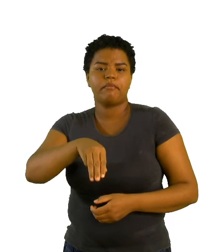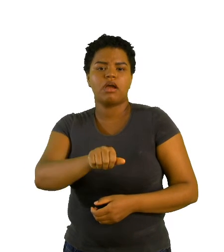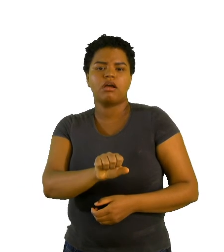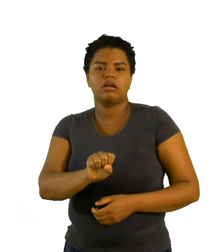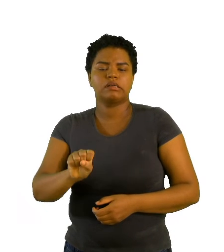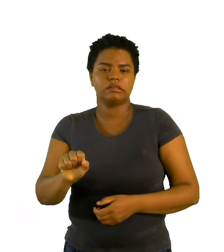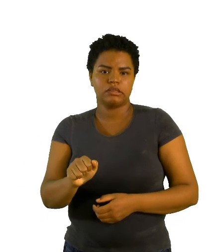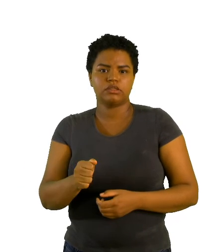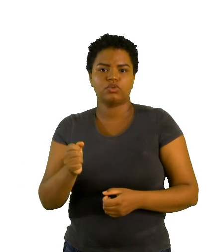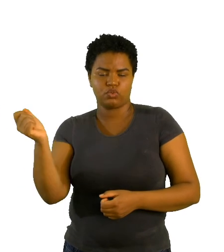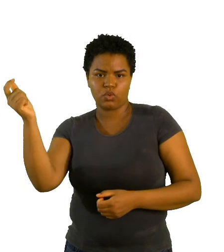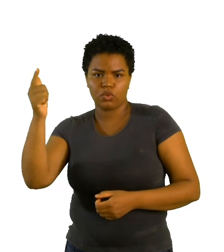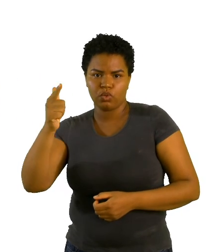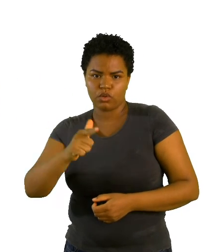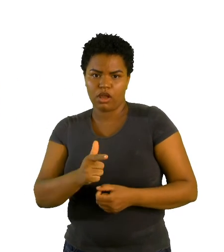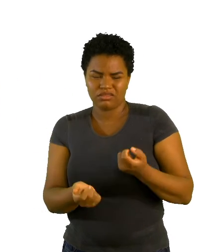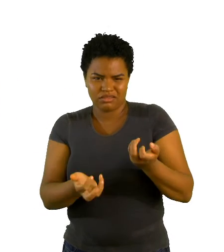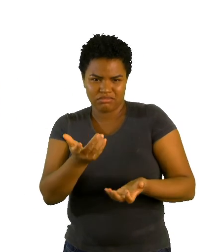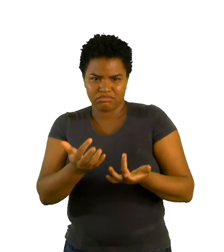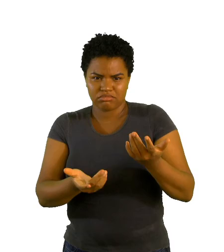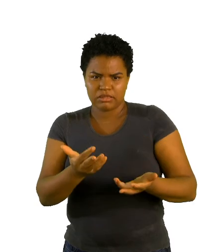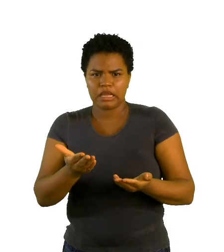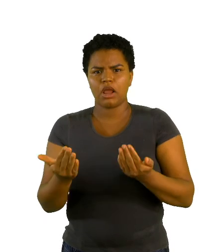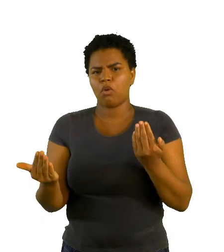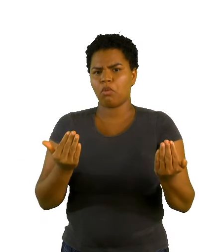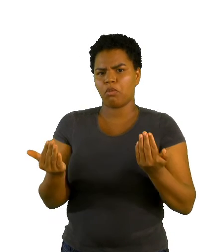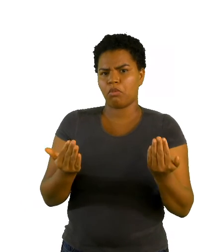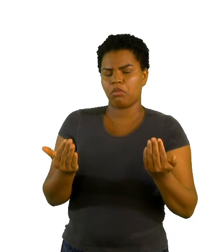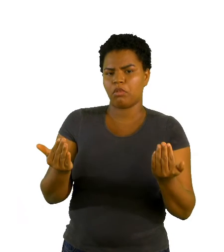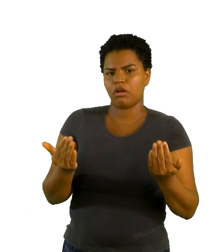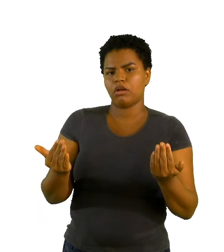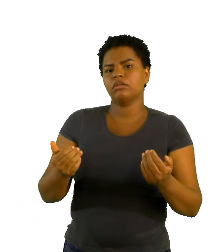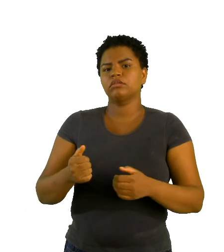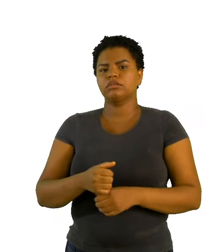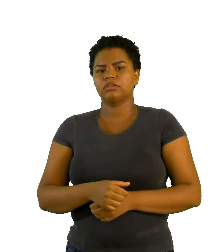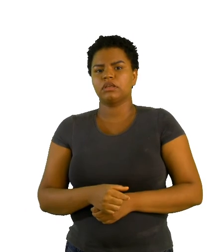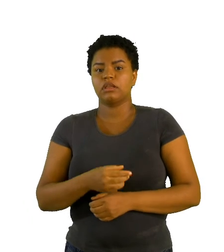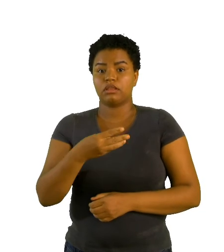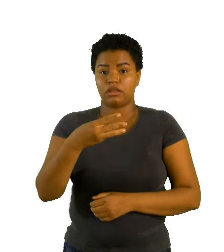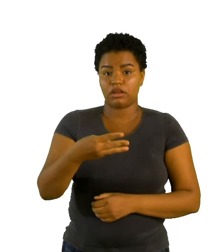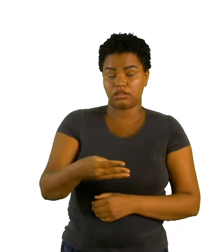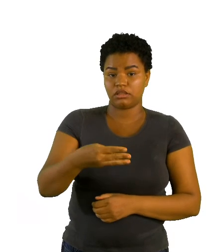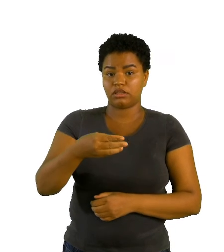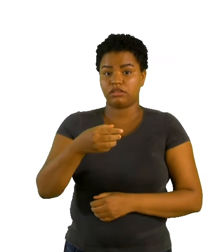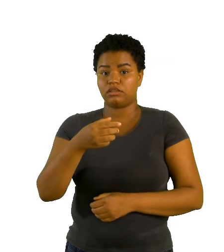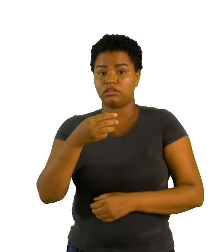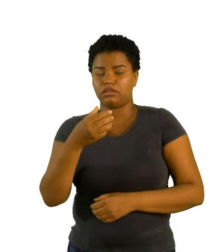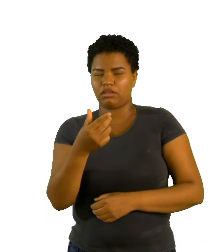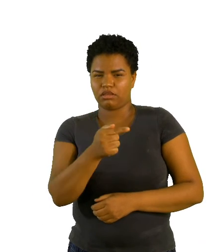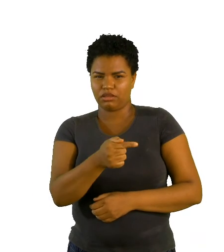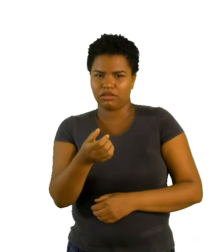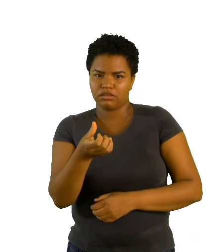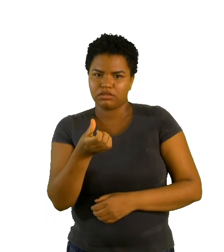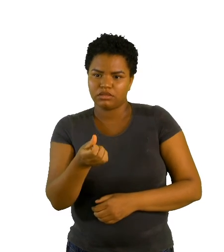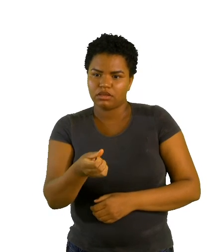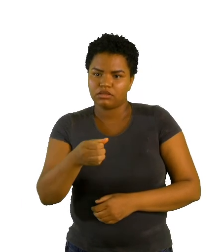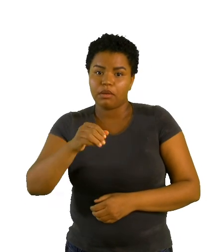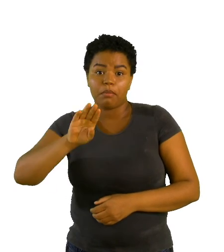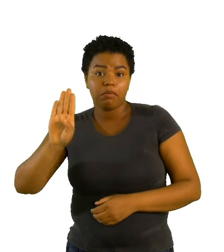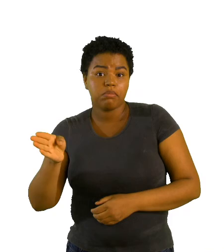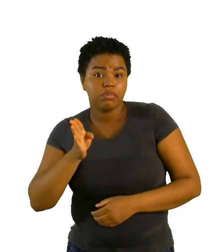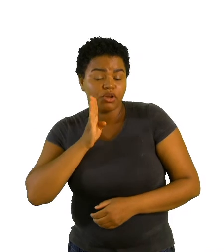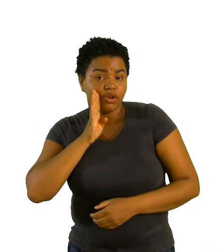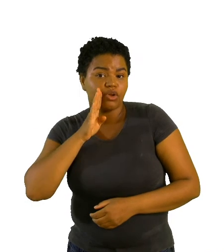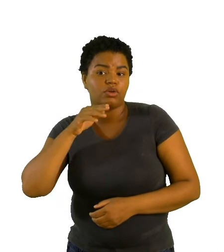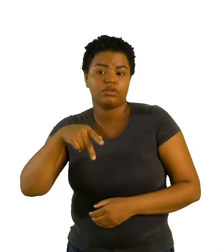Essa queima produz uma energia equivalente a 386 bilhões de quilowatts. É muita energia.